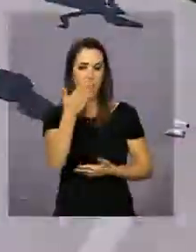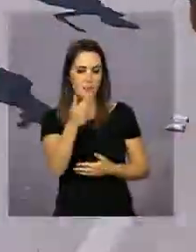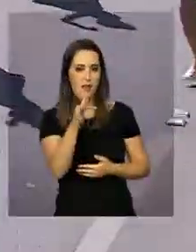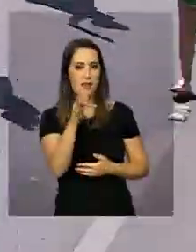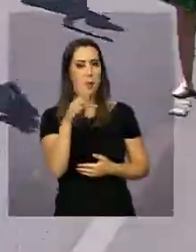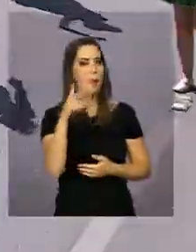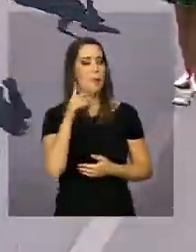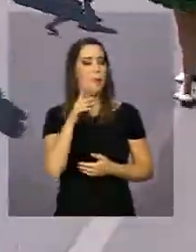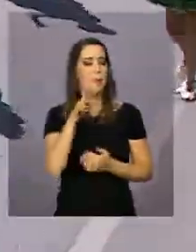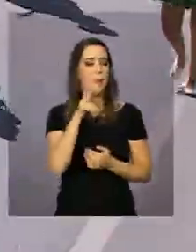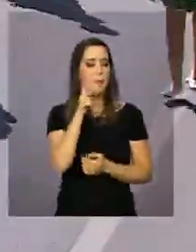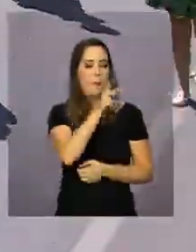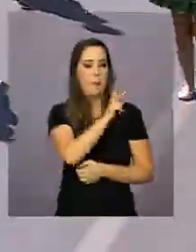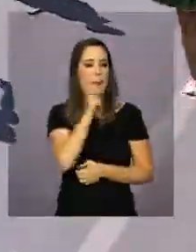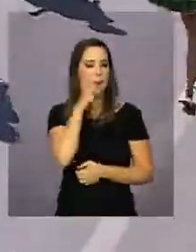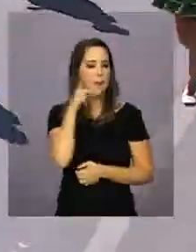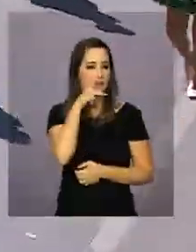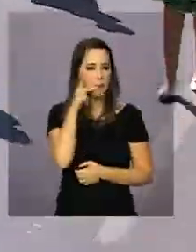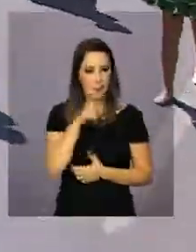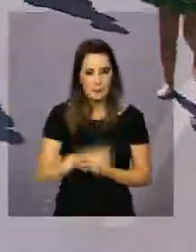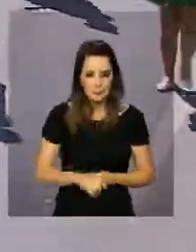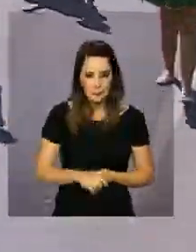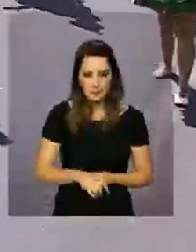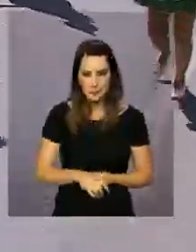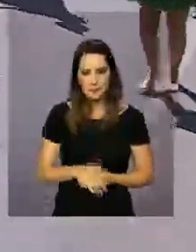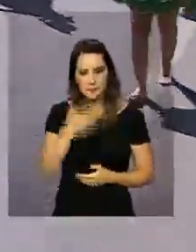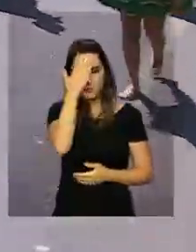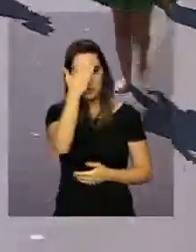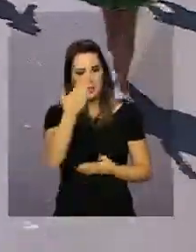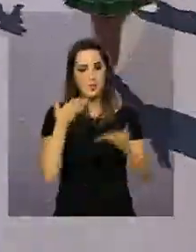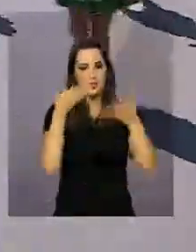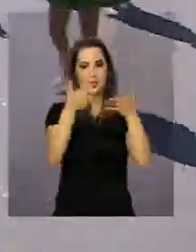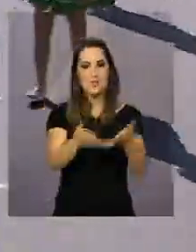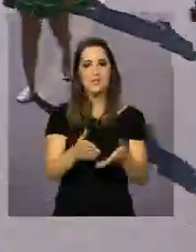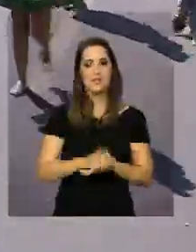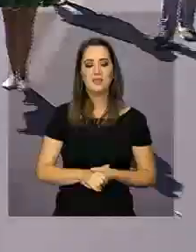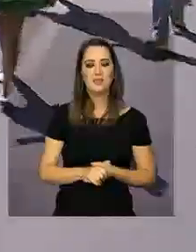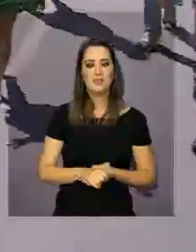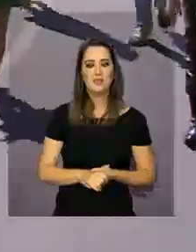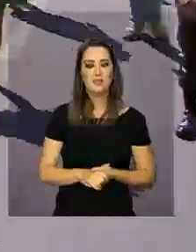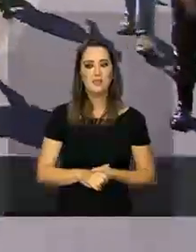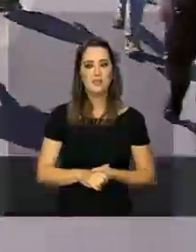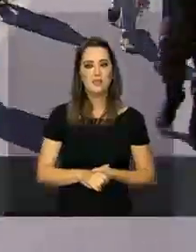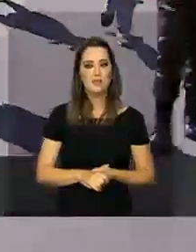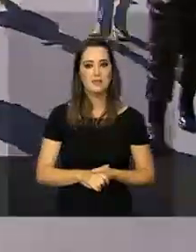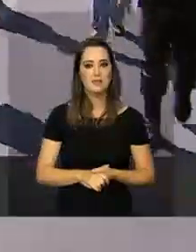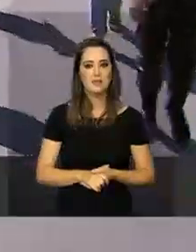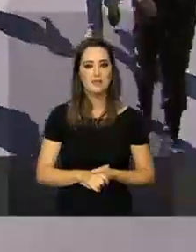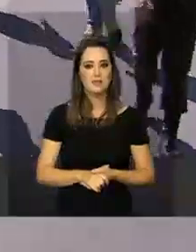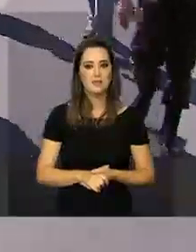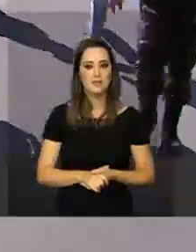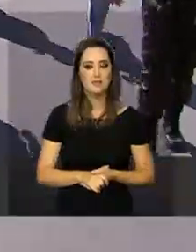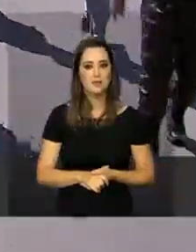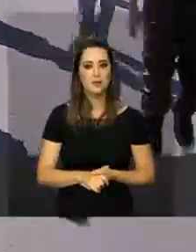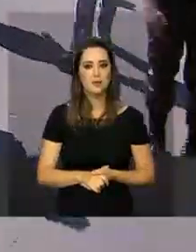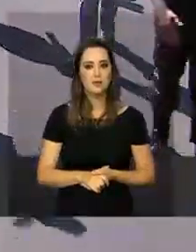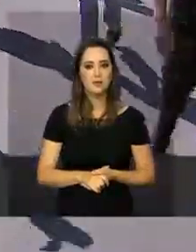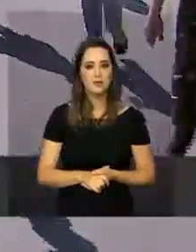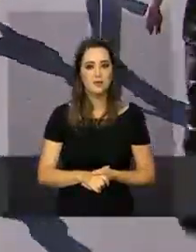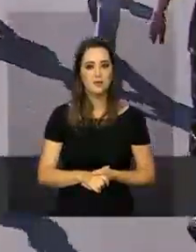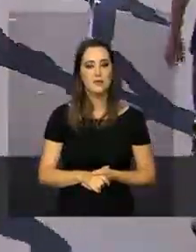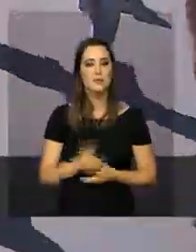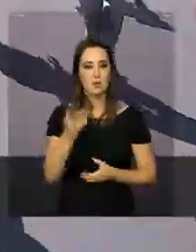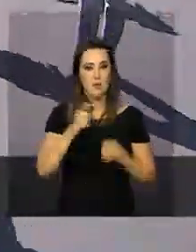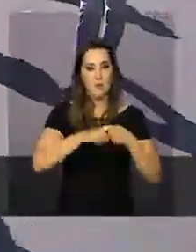Fagundes, na Paraíba. Obrigada pelas participações. Chiquinha Gonzaga foi a primeira pianista Roberta de choro, é com